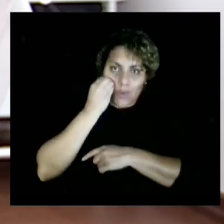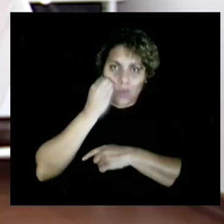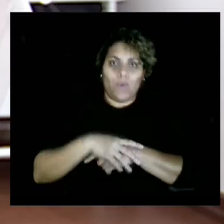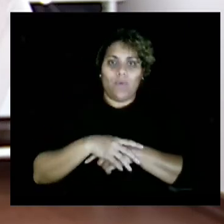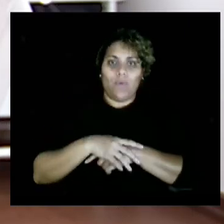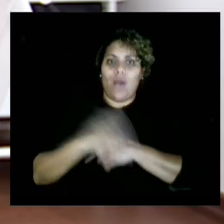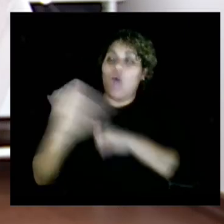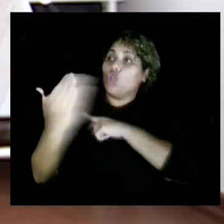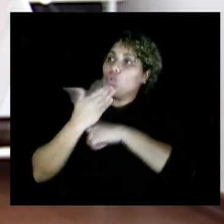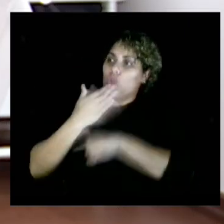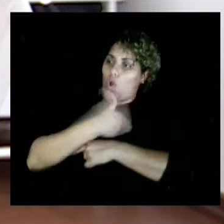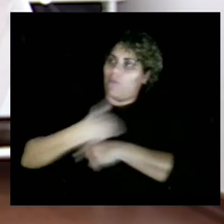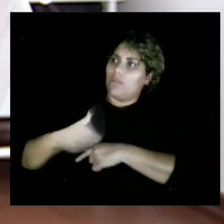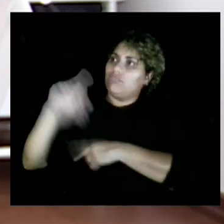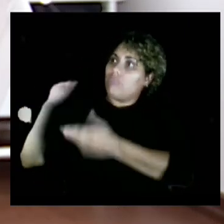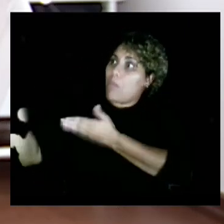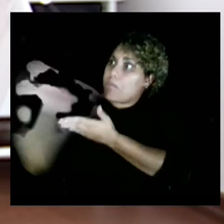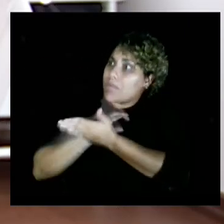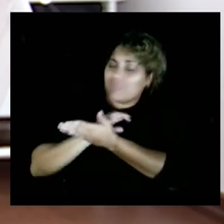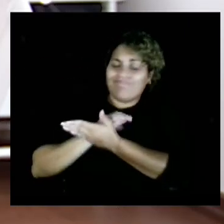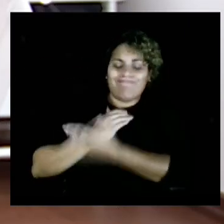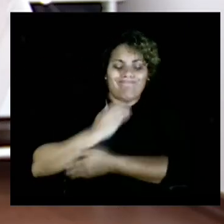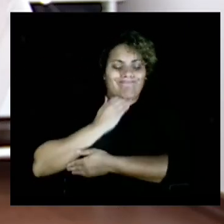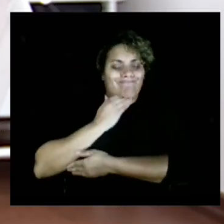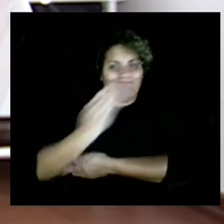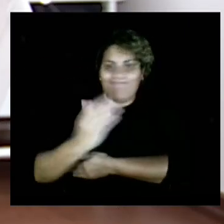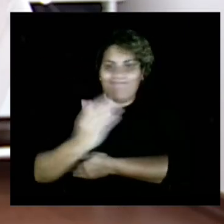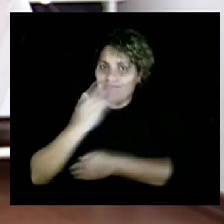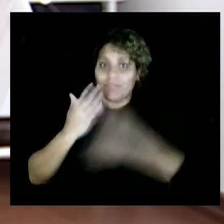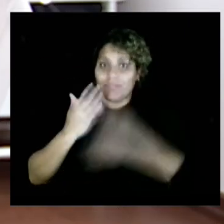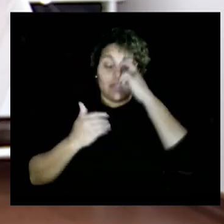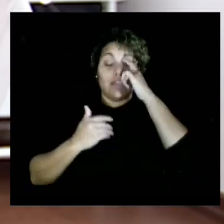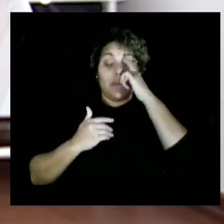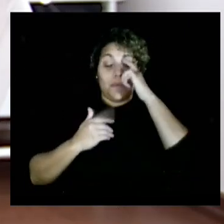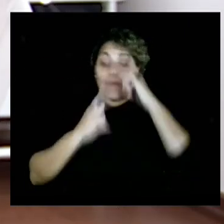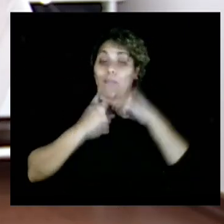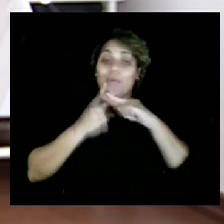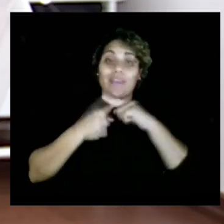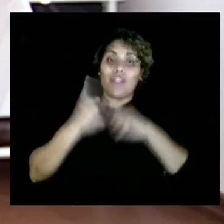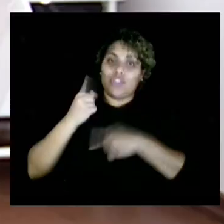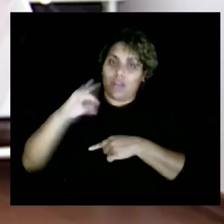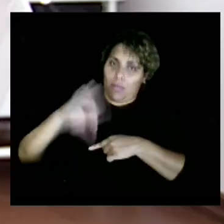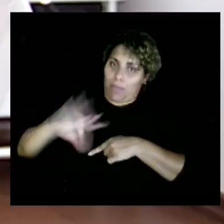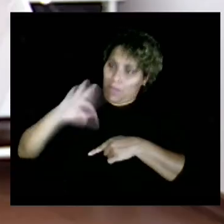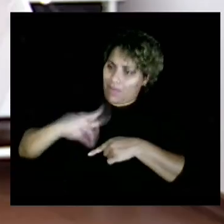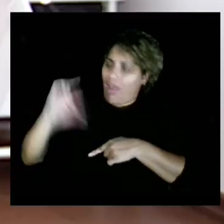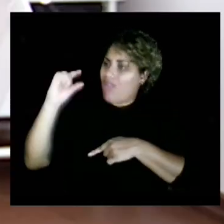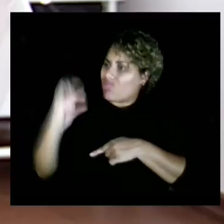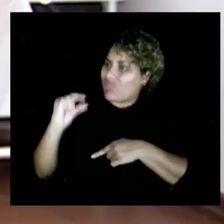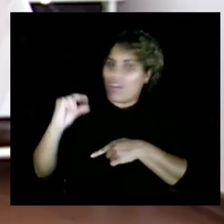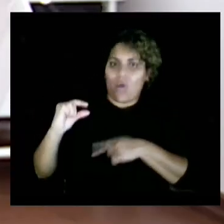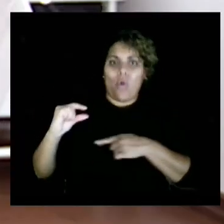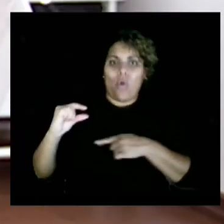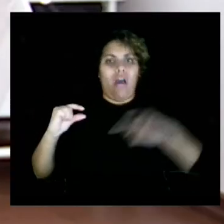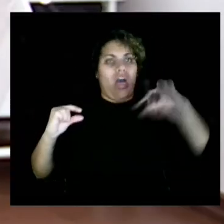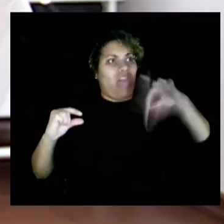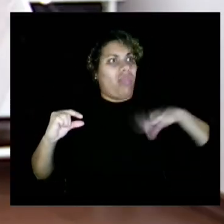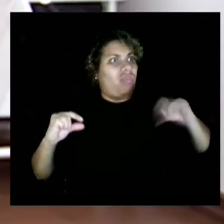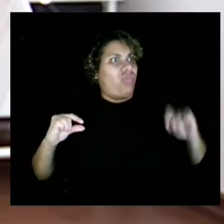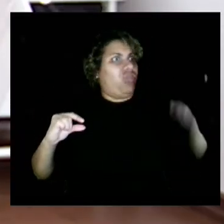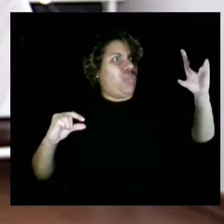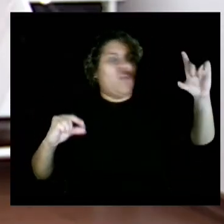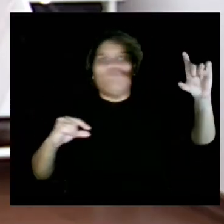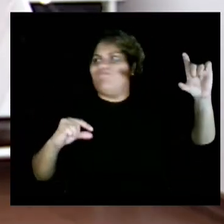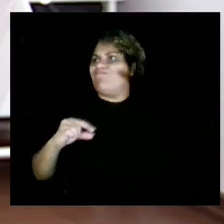na época, não conseguimos, porque é aquela coisa, a renda é baixa para uma coisa, é alta para outra coisa. Então, a gente achou que não